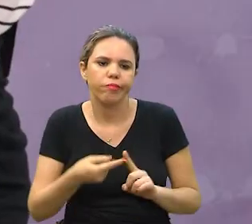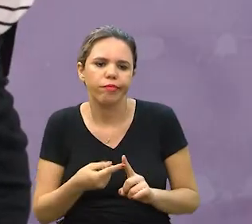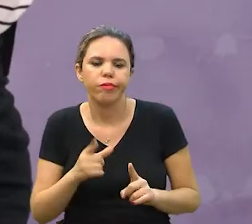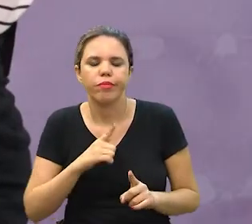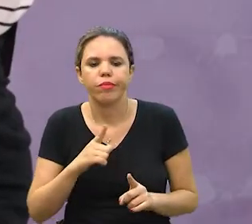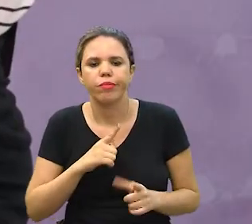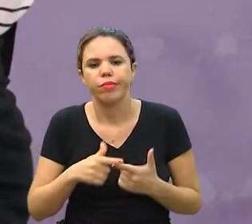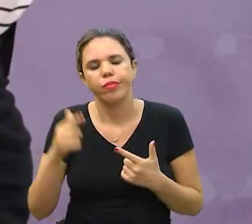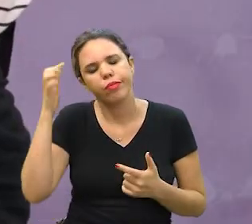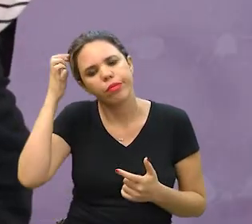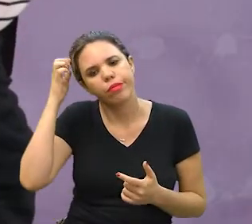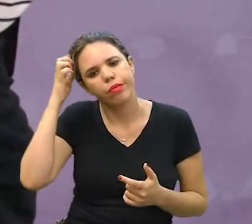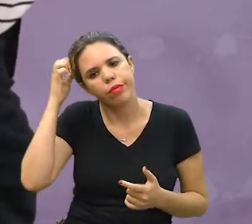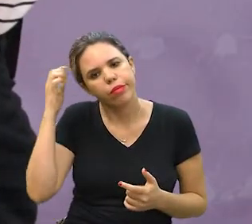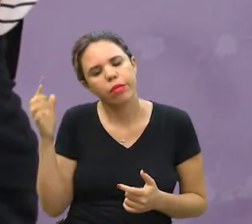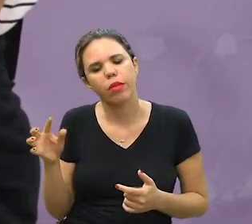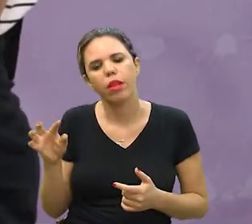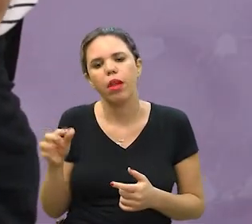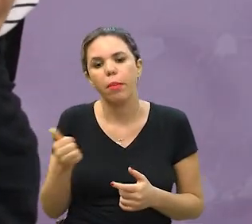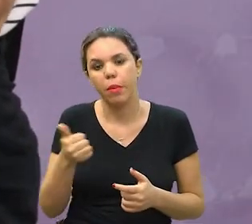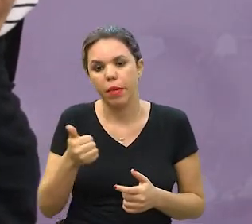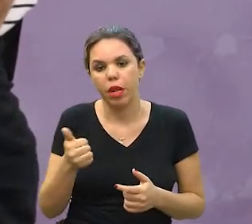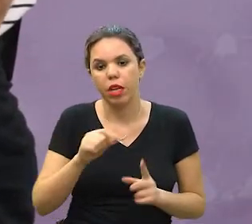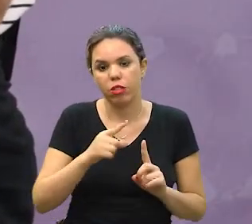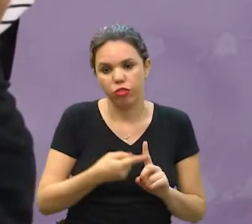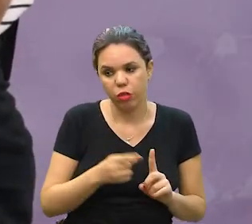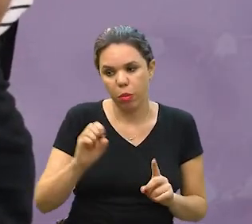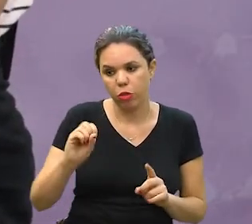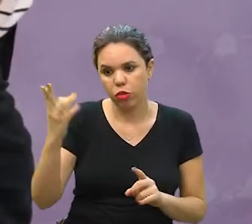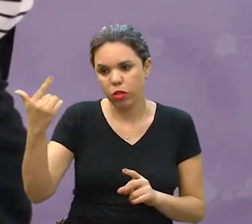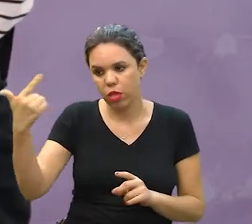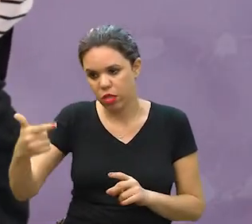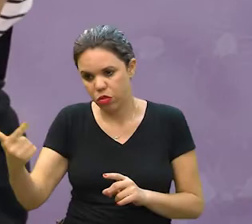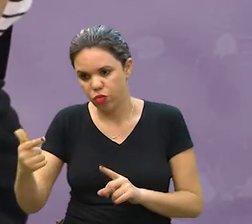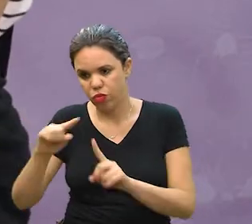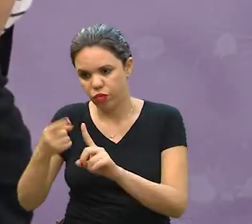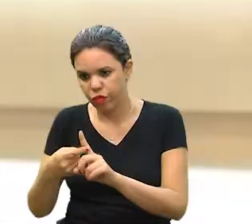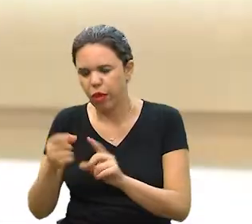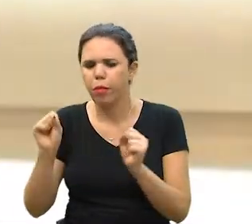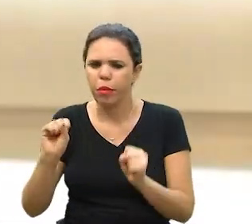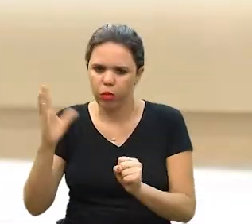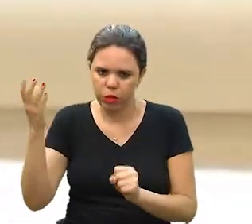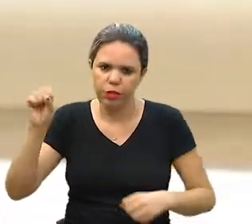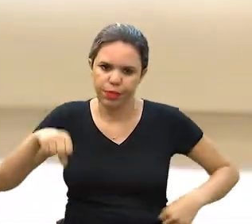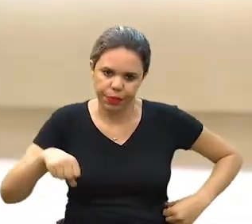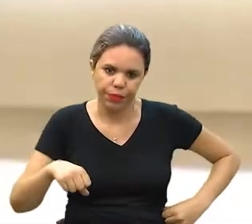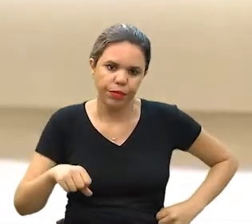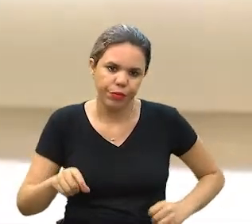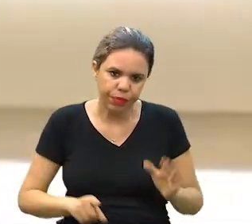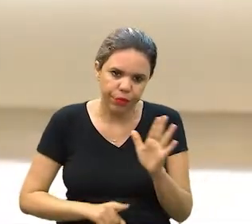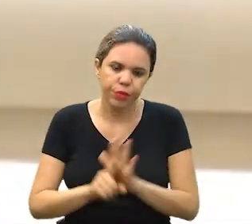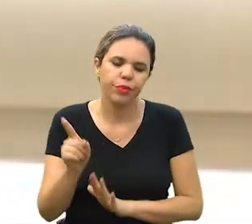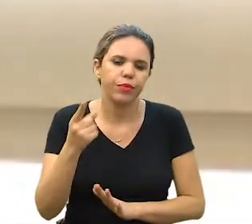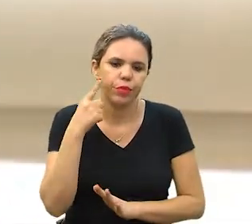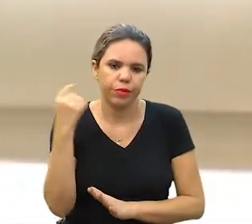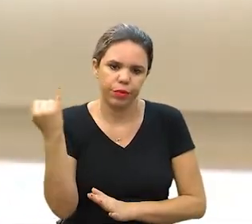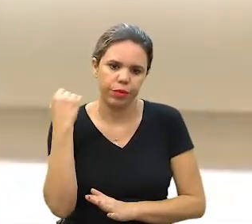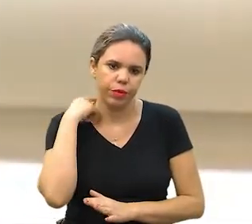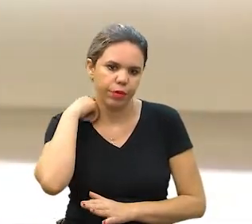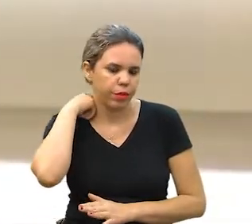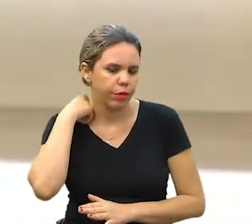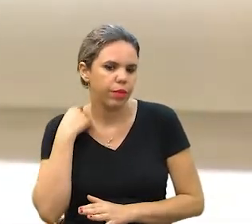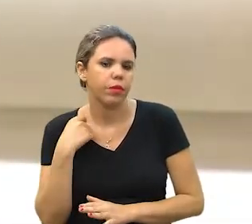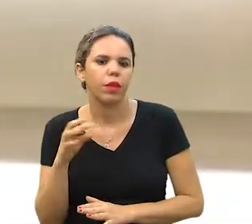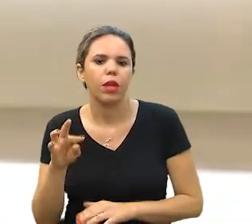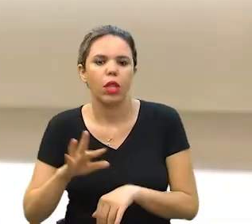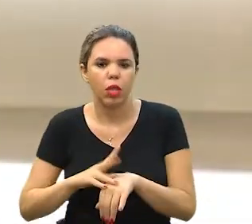grávida que teve aí trombose na primeira gestação pode vir a ter na segunda? Sim, essa é uma pergunta muito importante.